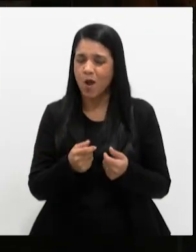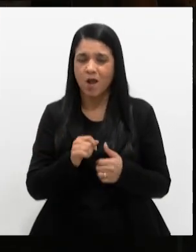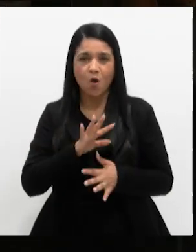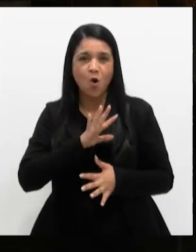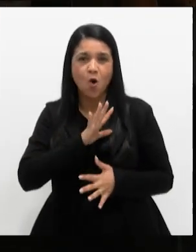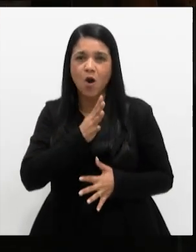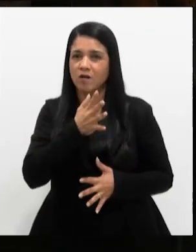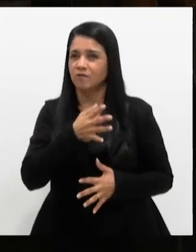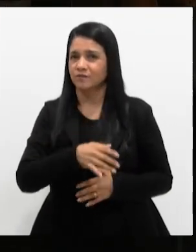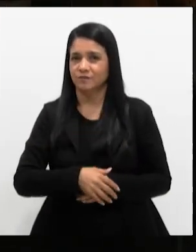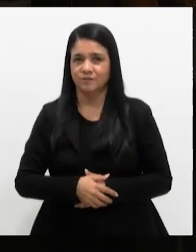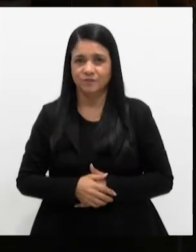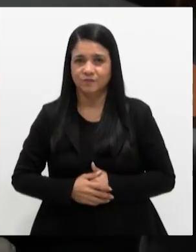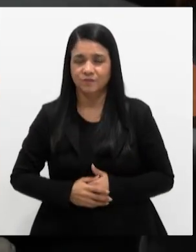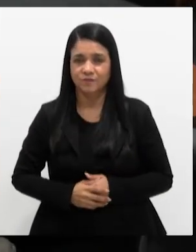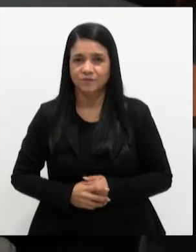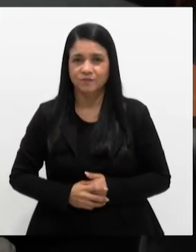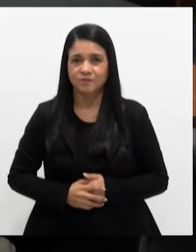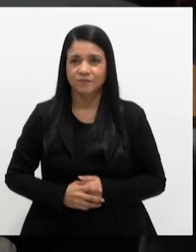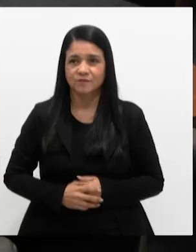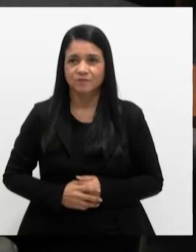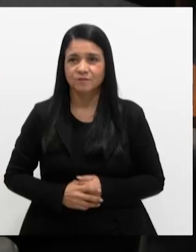horrorosa.